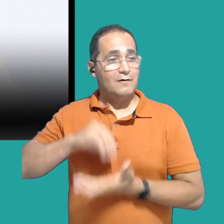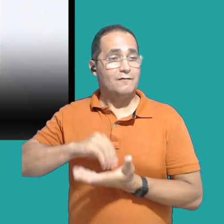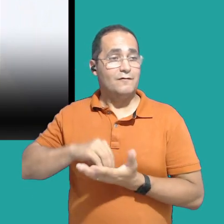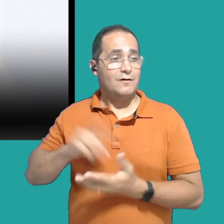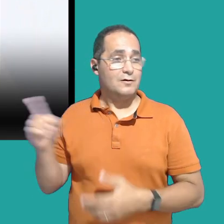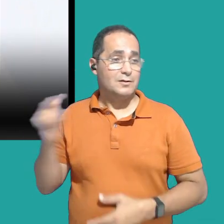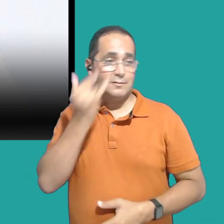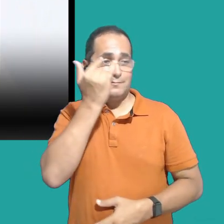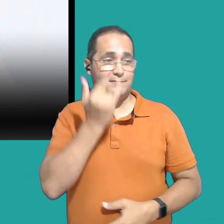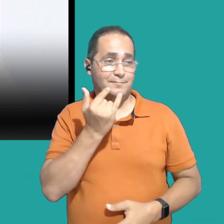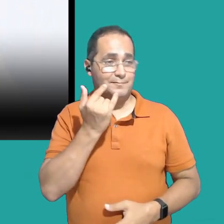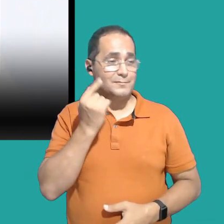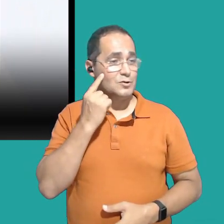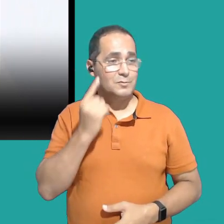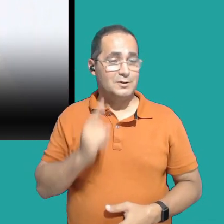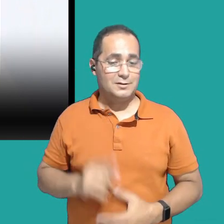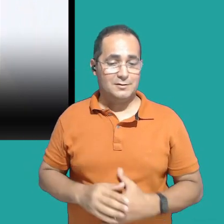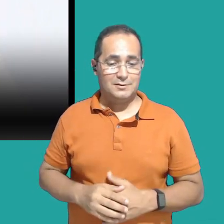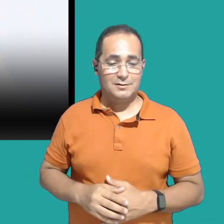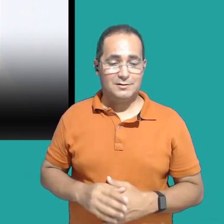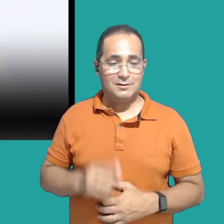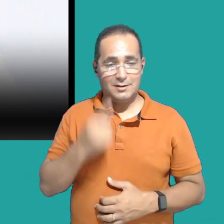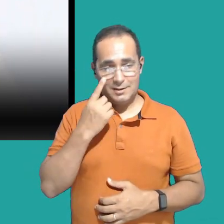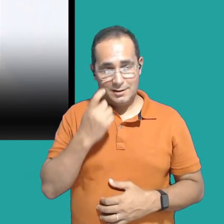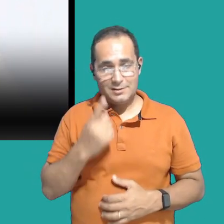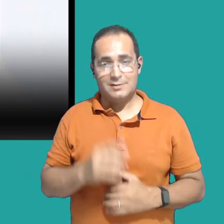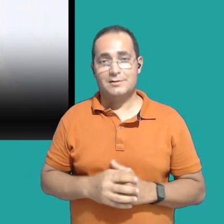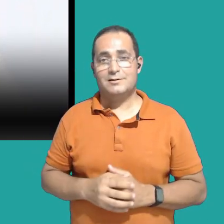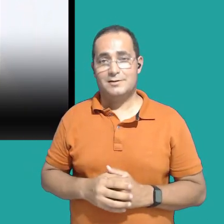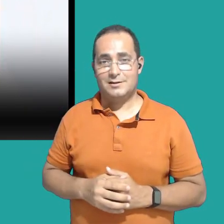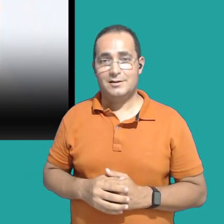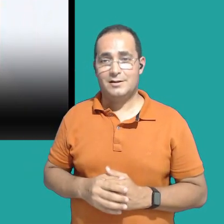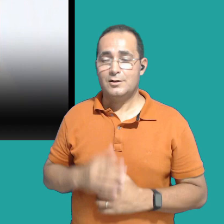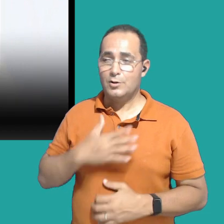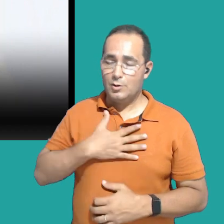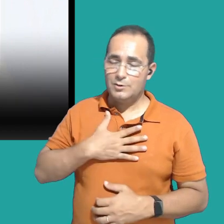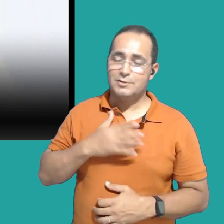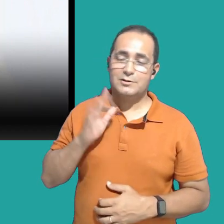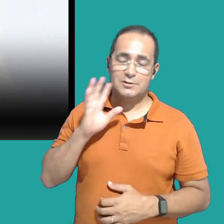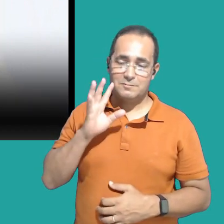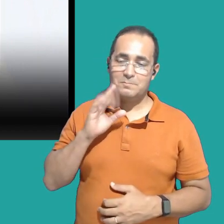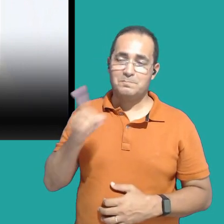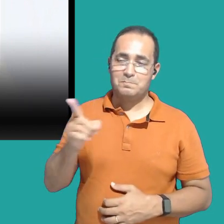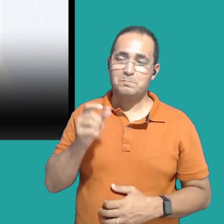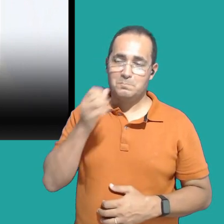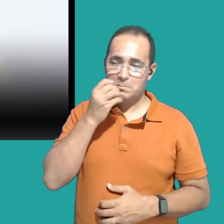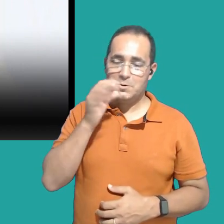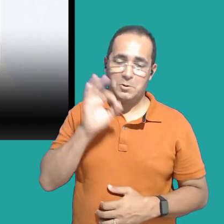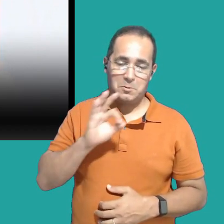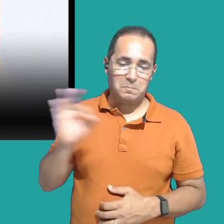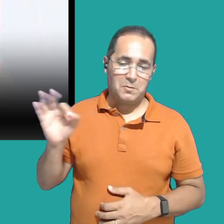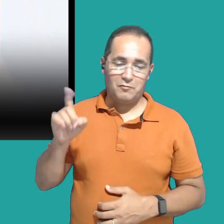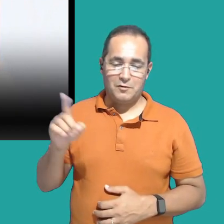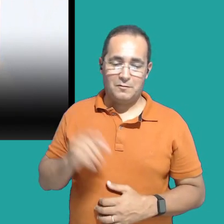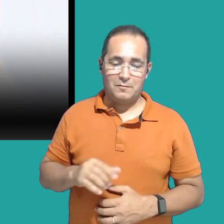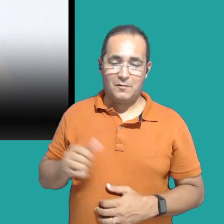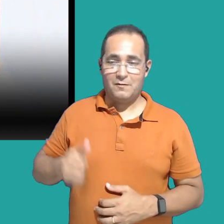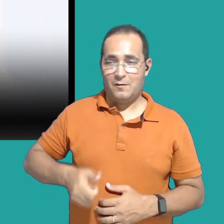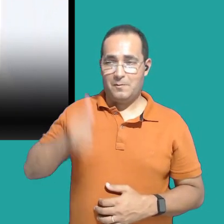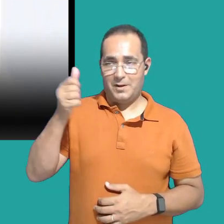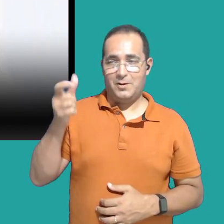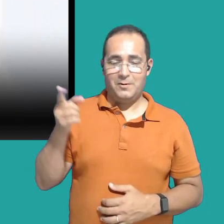pensa que isso faz falta para quem não enxerga. Pois é, já pensasse. Né? É interessante. Exatamente. Gostei, cara,